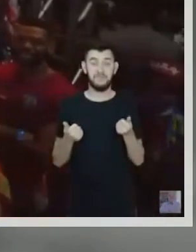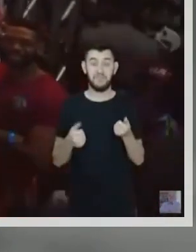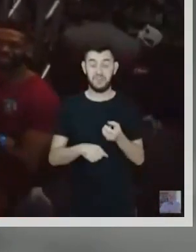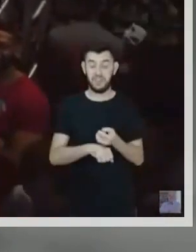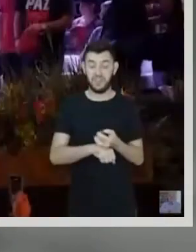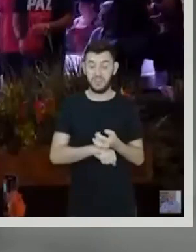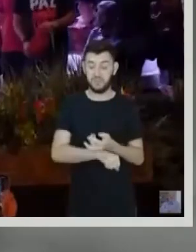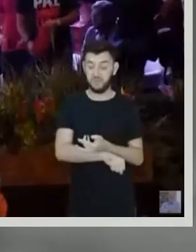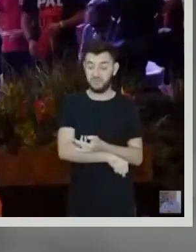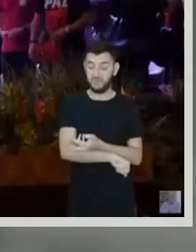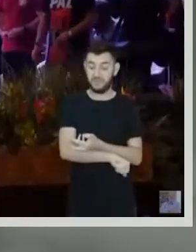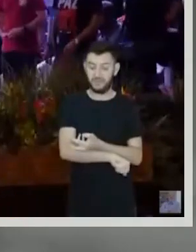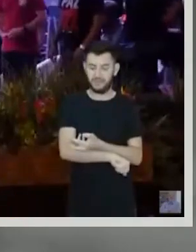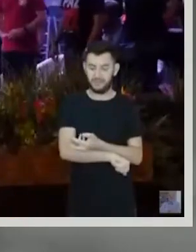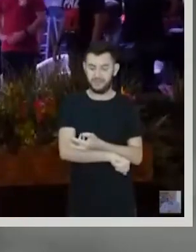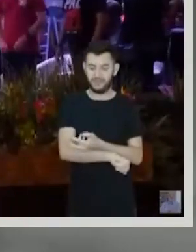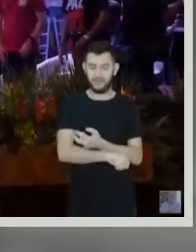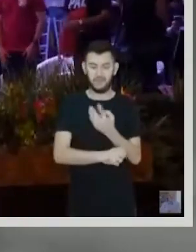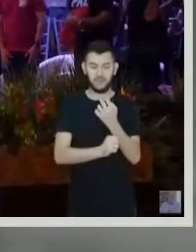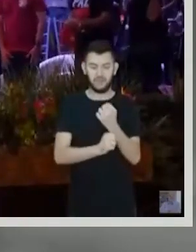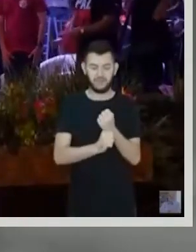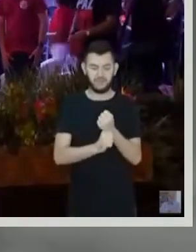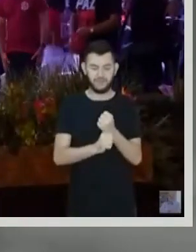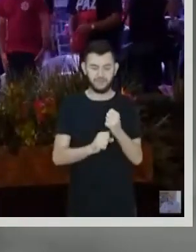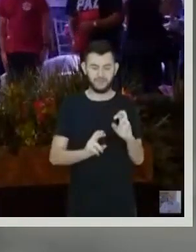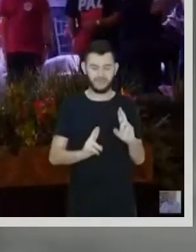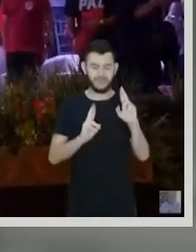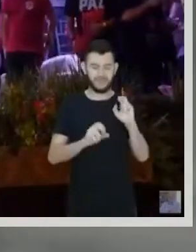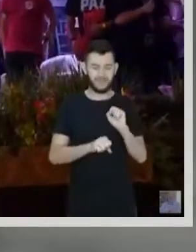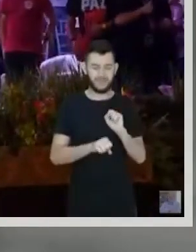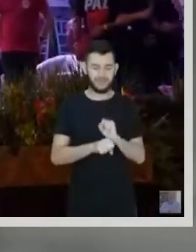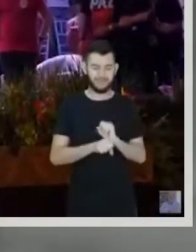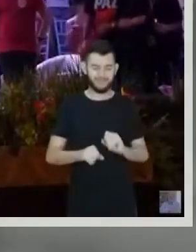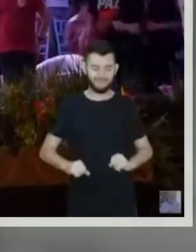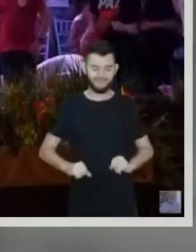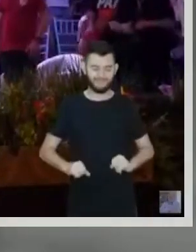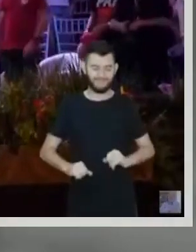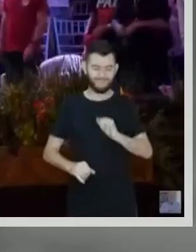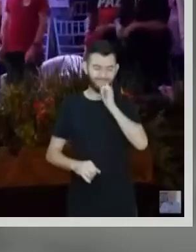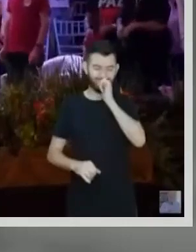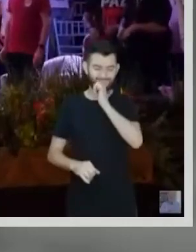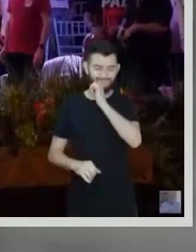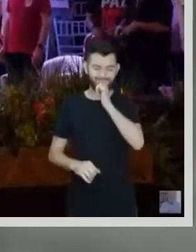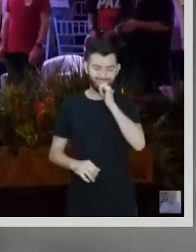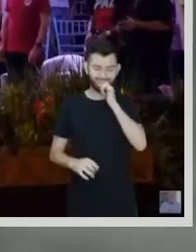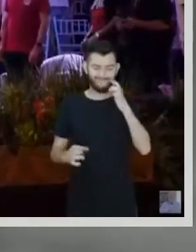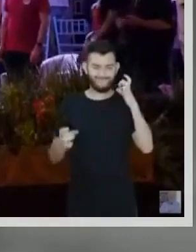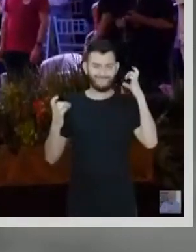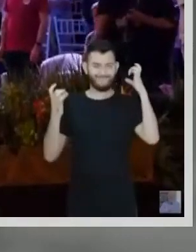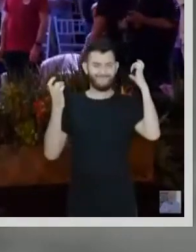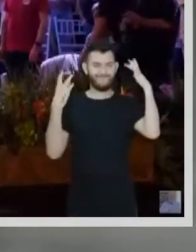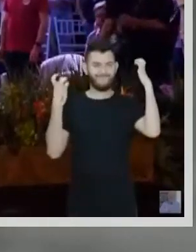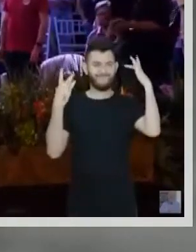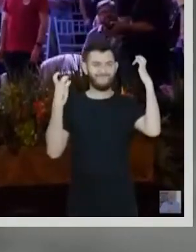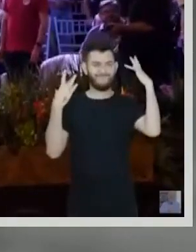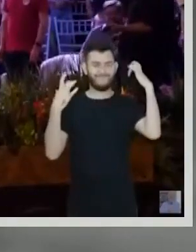isso acontece mais quando não é claro quais são os dois candidatos que vão para o segundo turno. E nesse cenário atual não